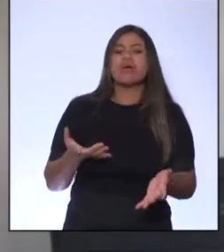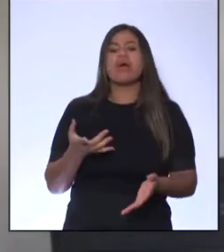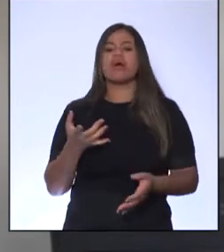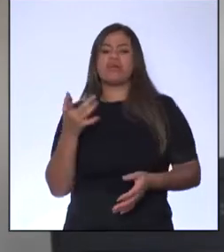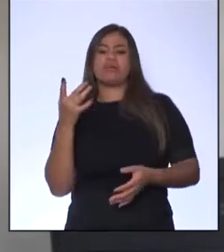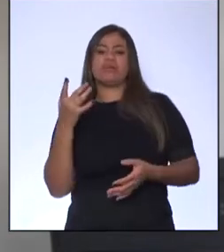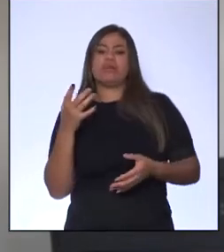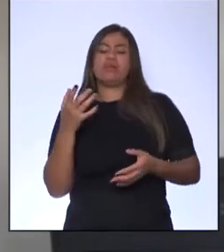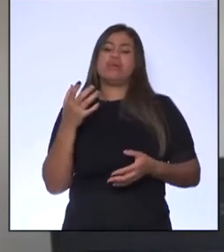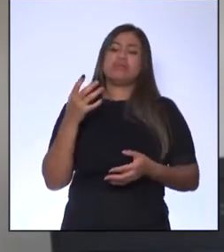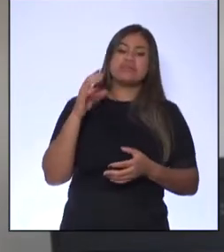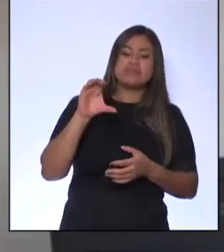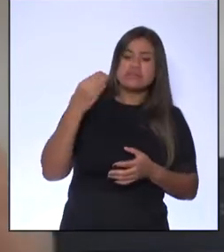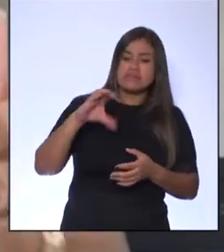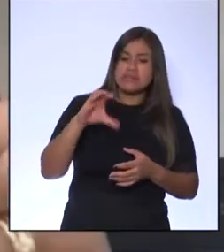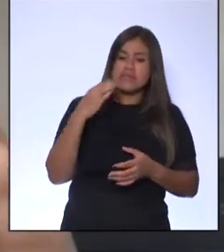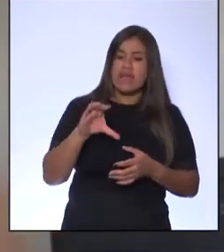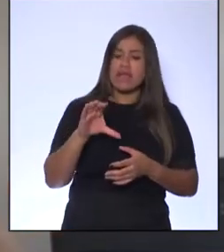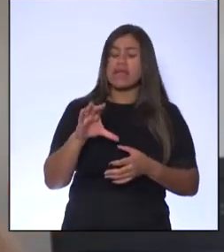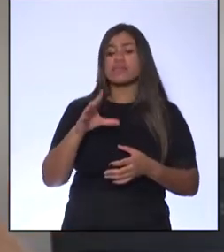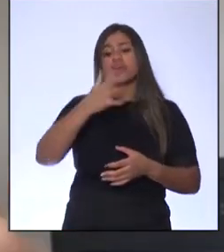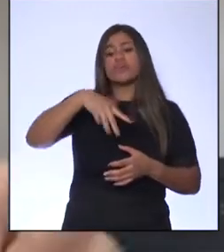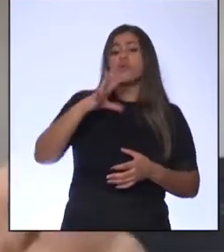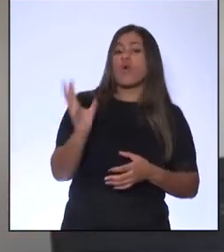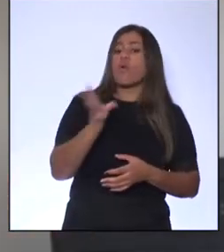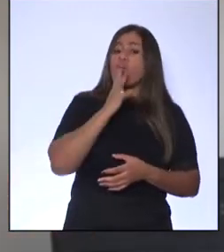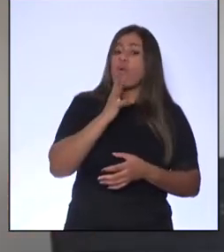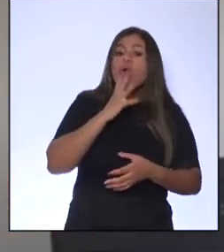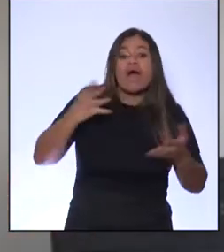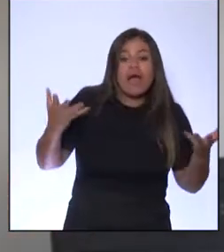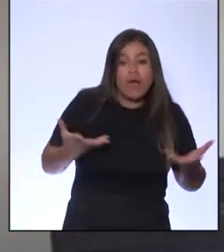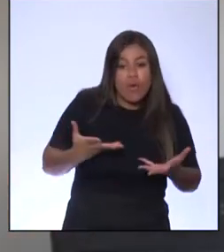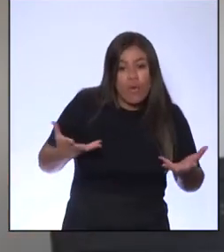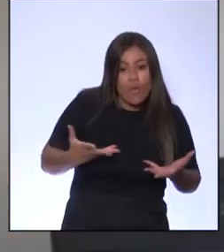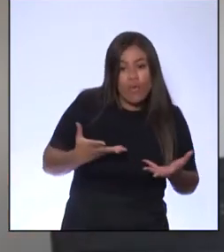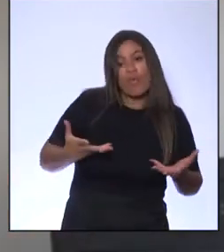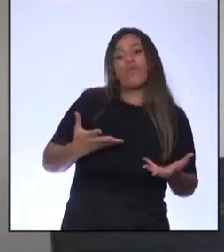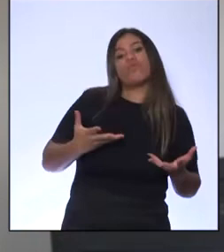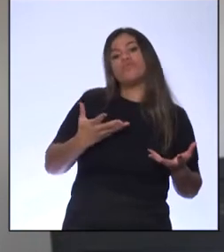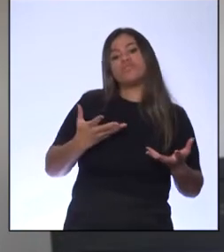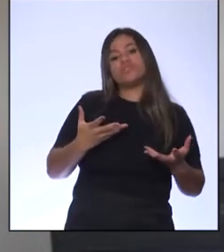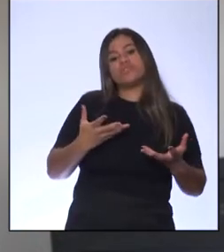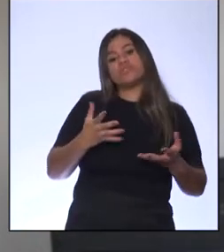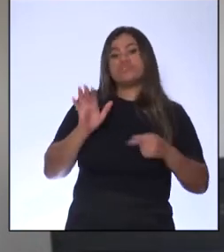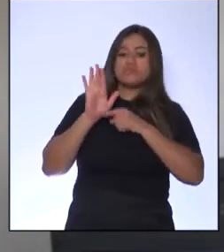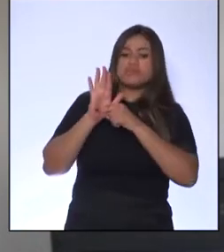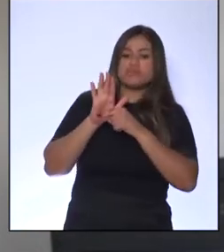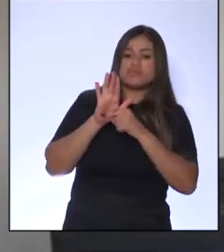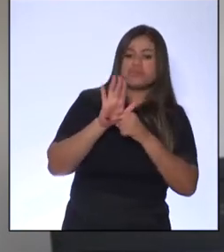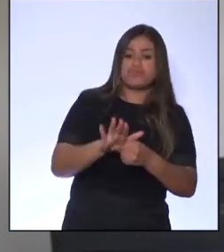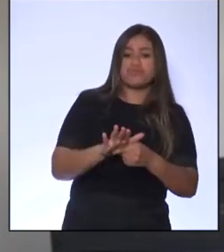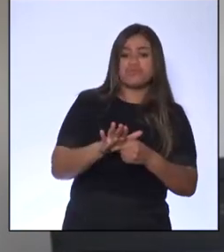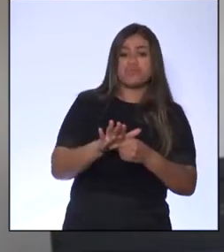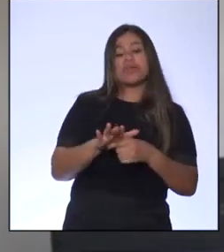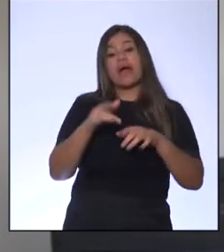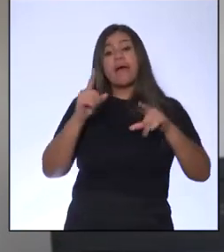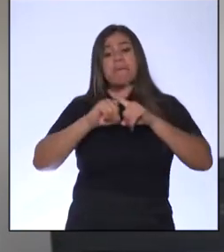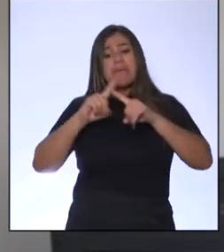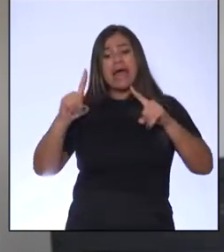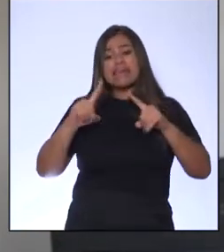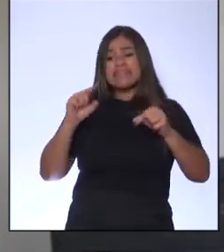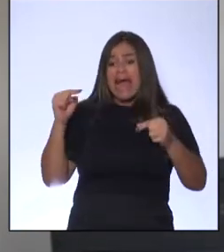científicos, de conhecimento mesmo, que a gente não tinha, mas definitivamente nós não estamos preparados para o que